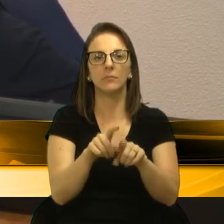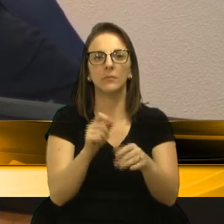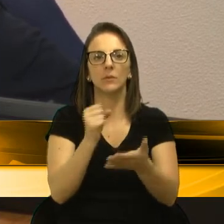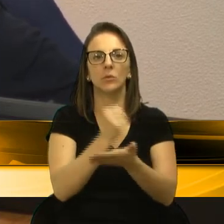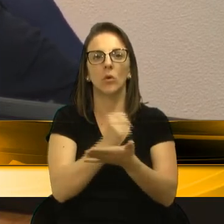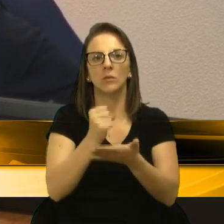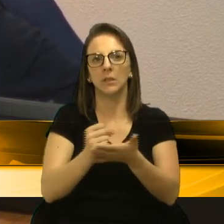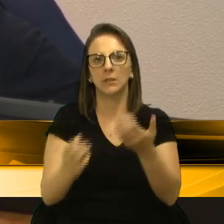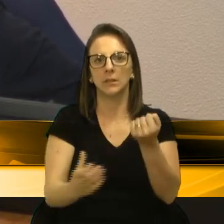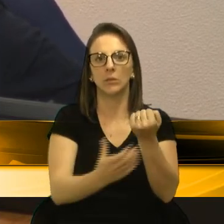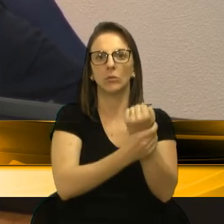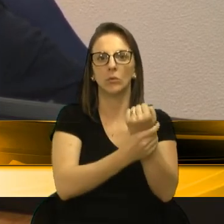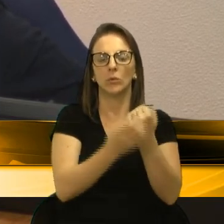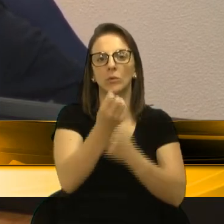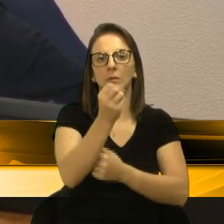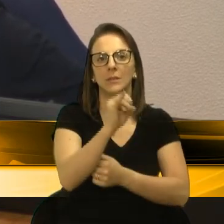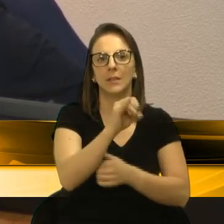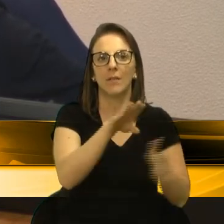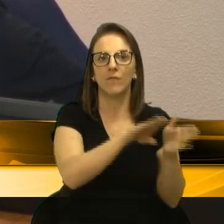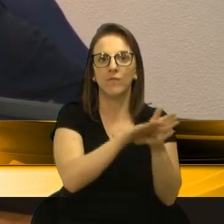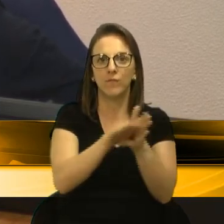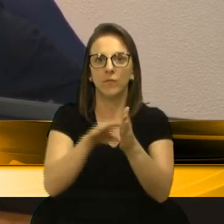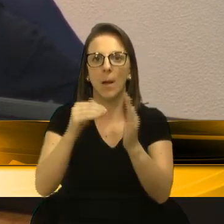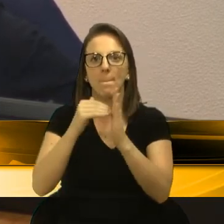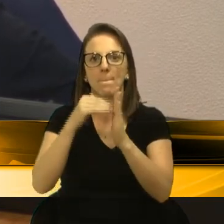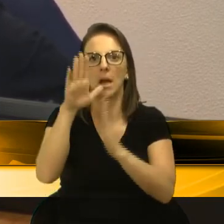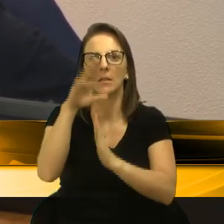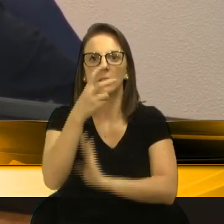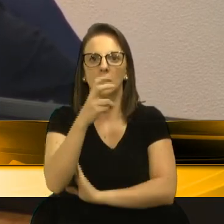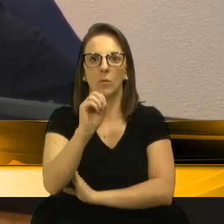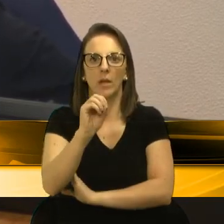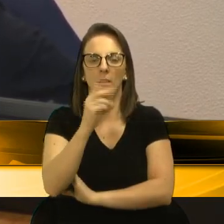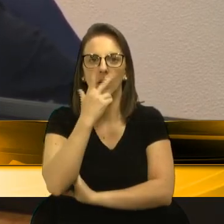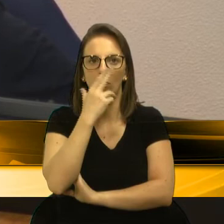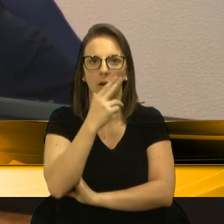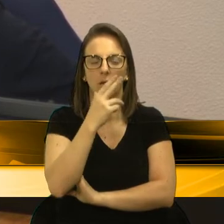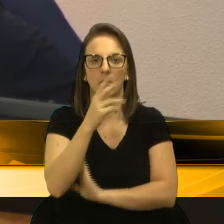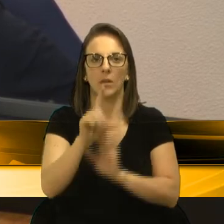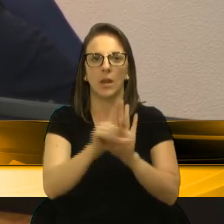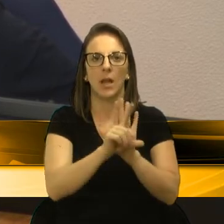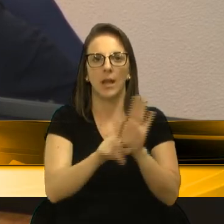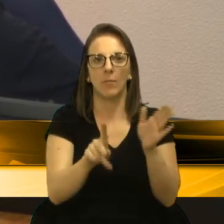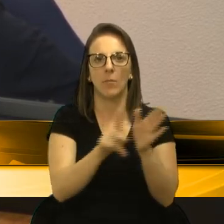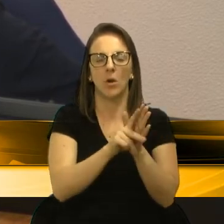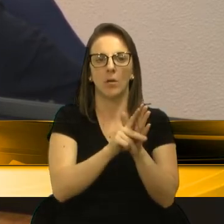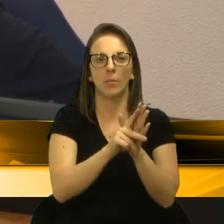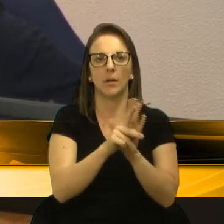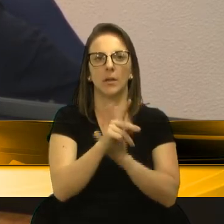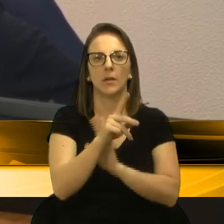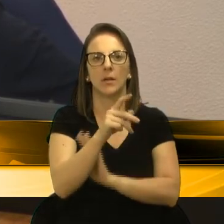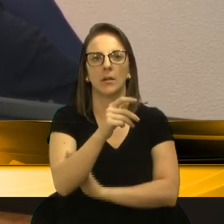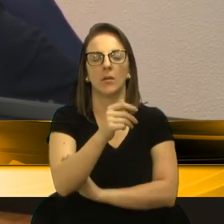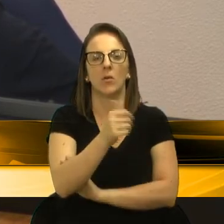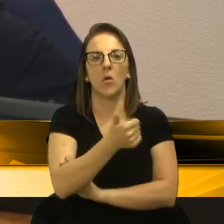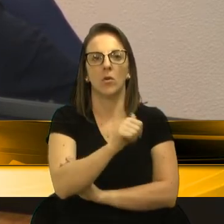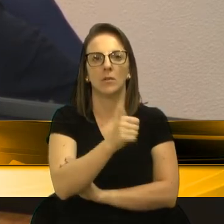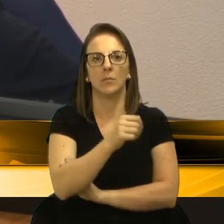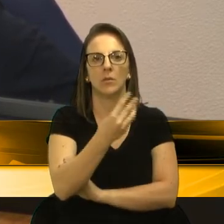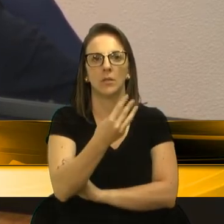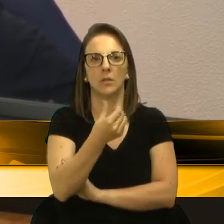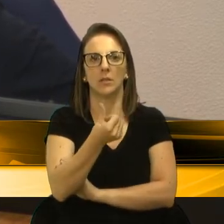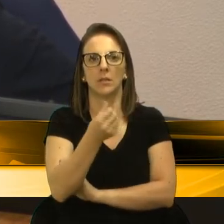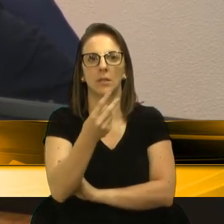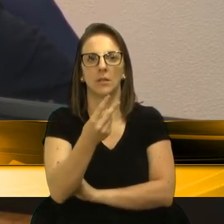50 nos termos da Lei 10.927, de 8 de janeiro de 1991, alterada pela Lei nº 11.362,